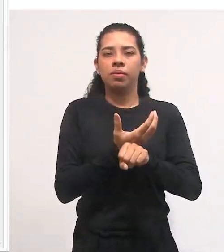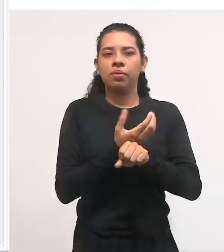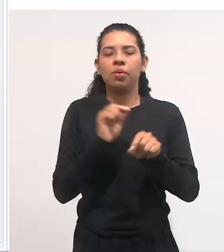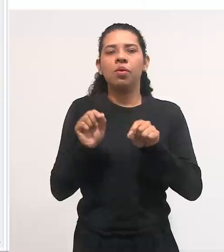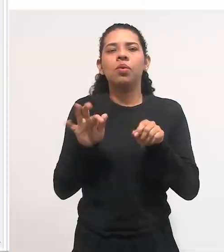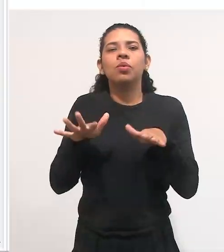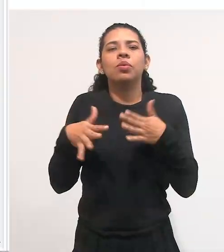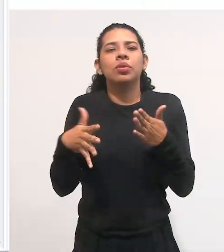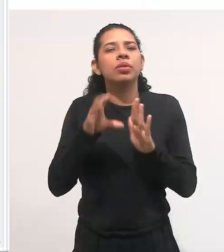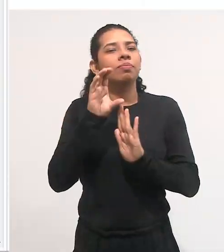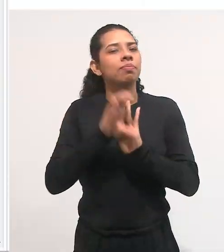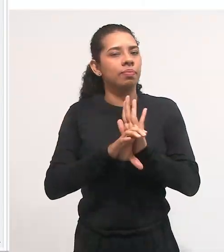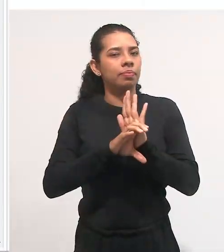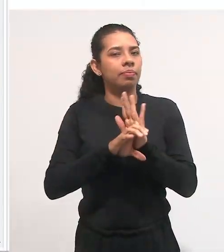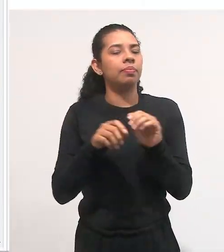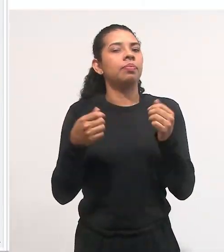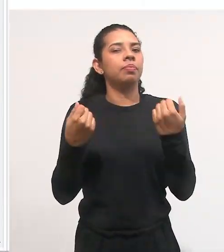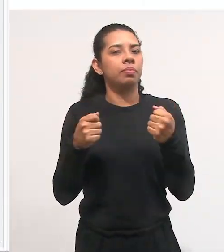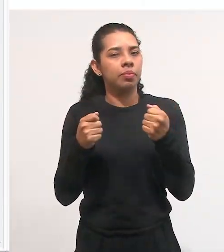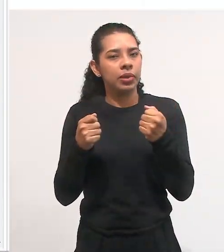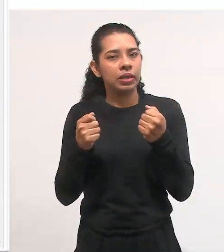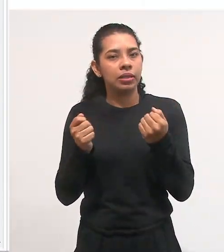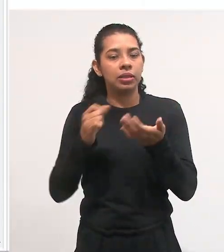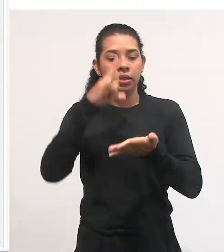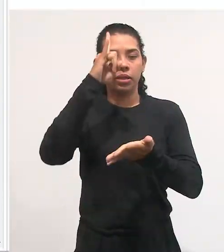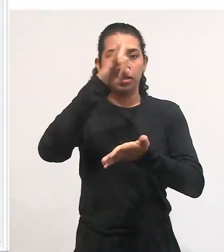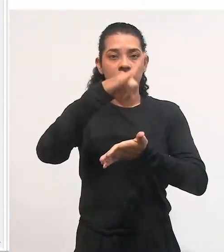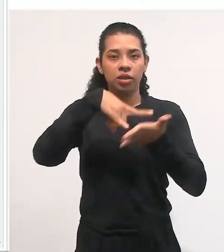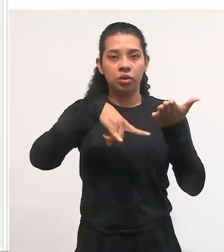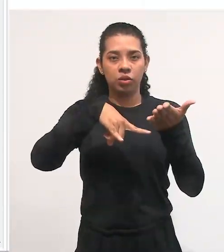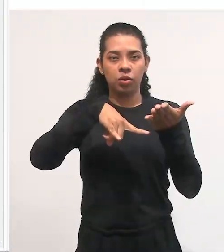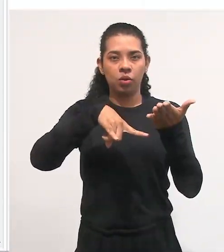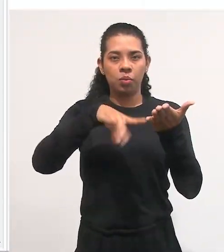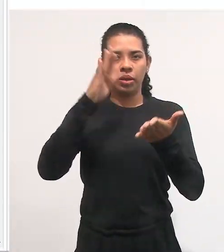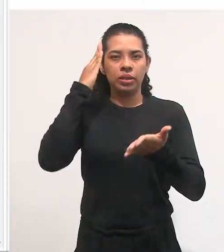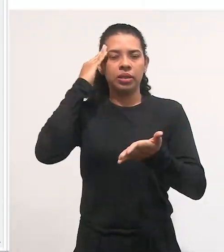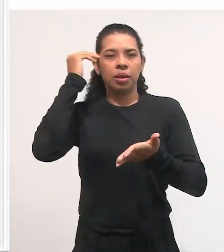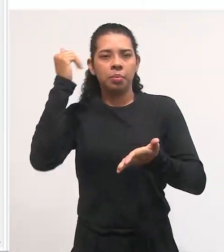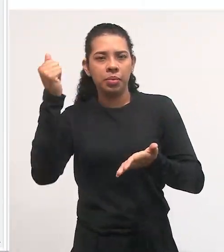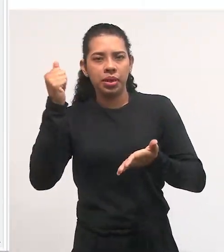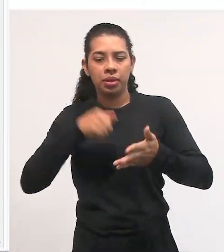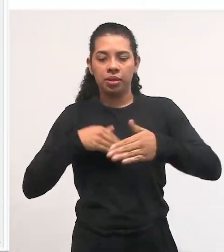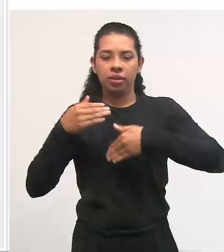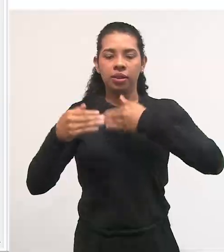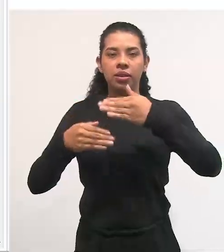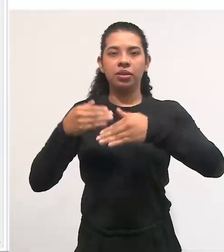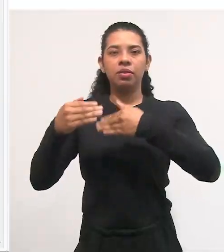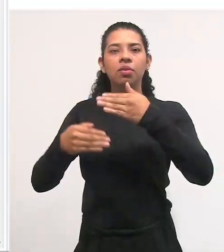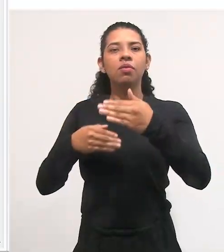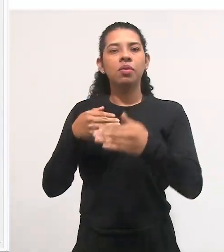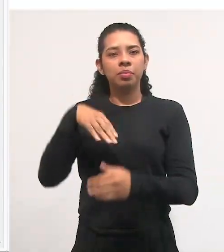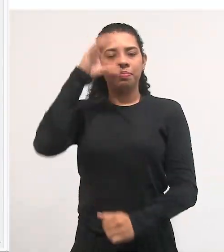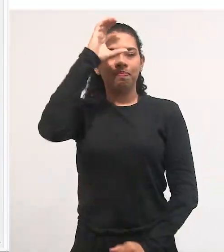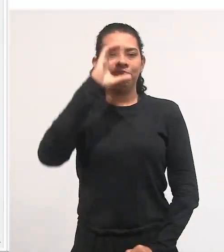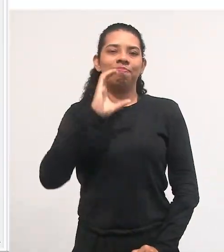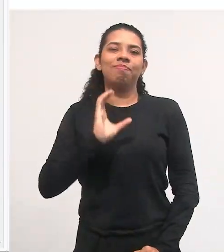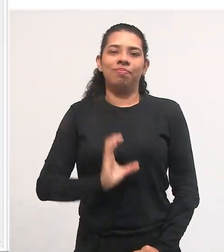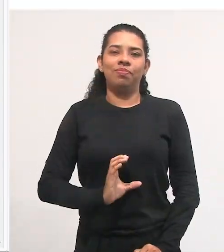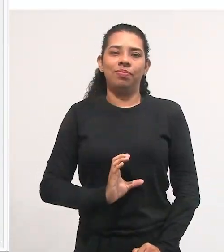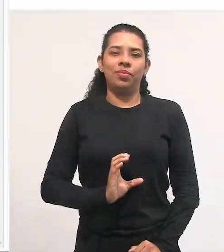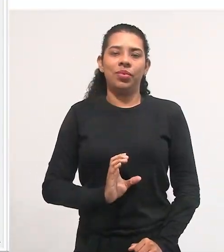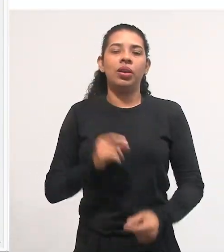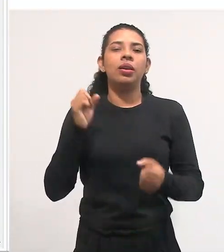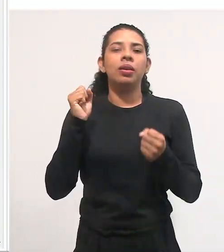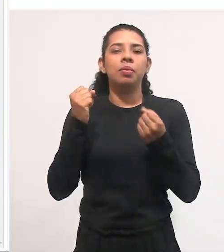no currículo saberes, elementos para desenvolver a cidadania e para garantir ou para que